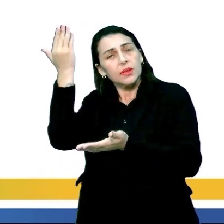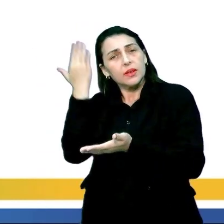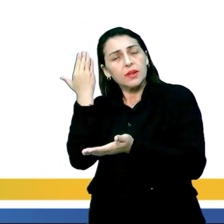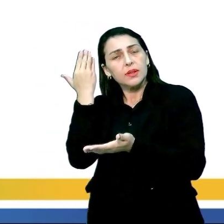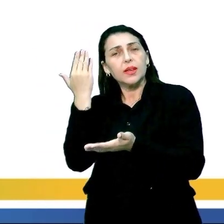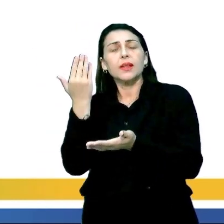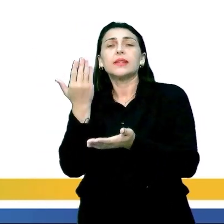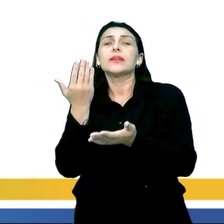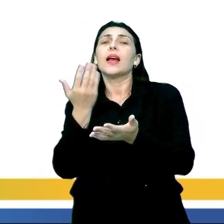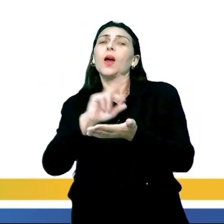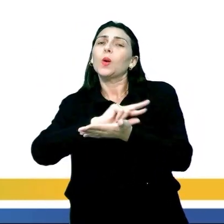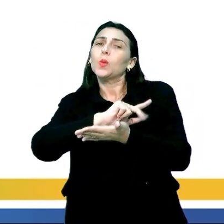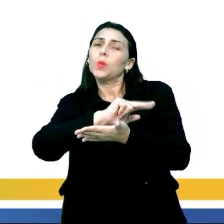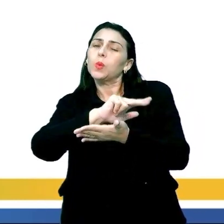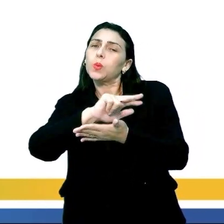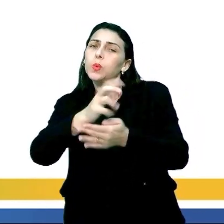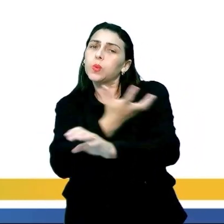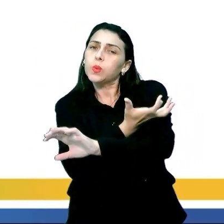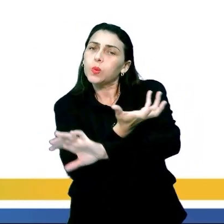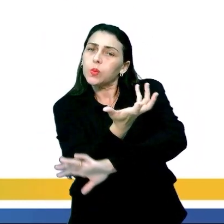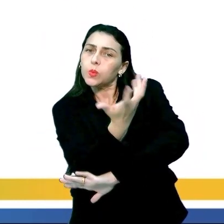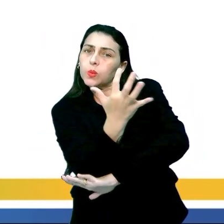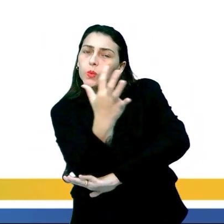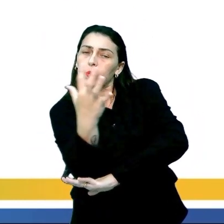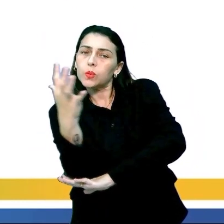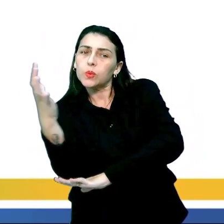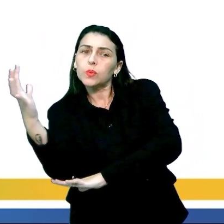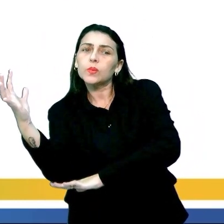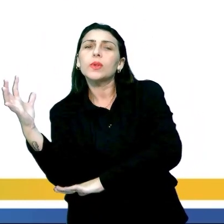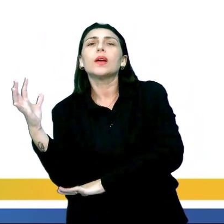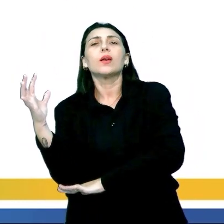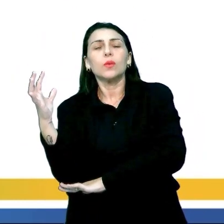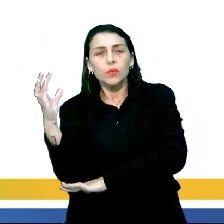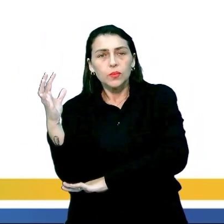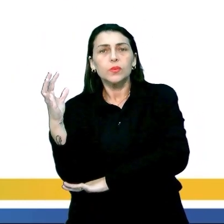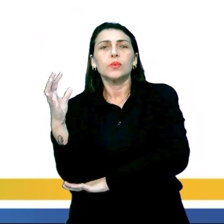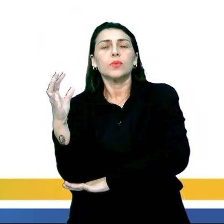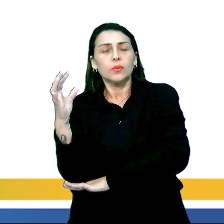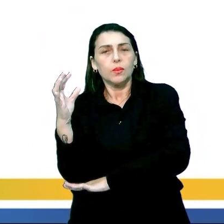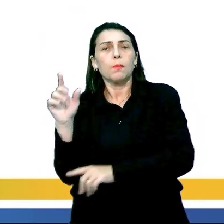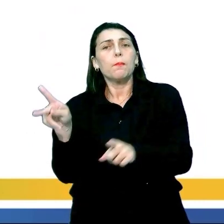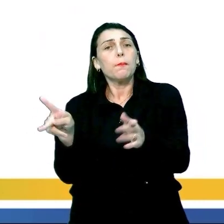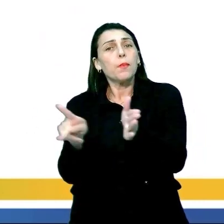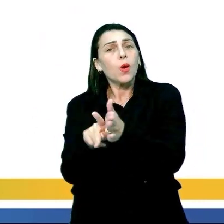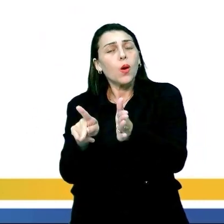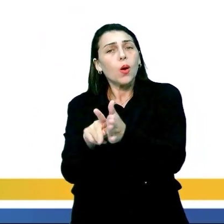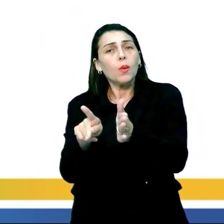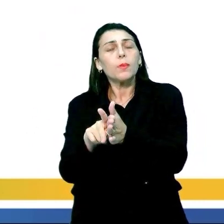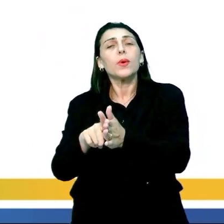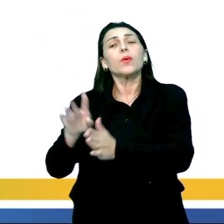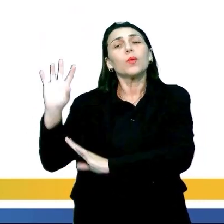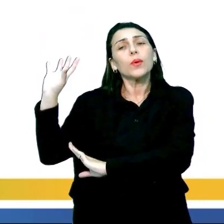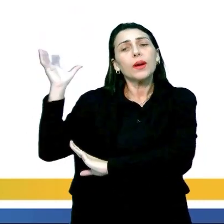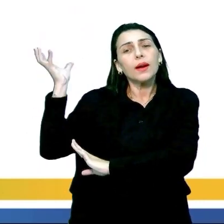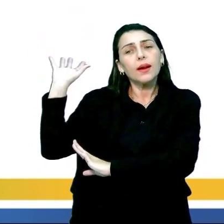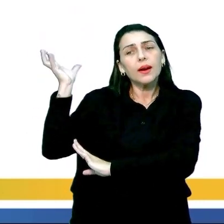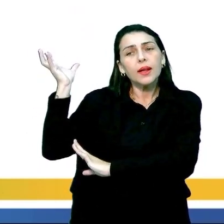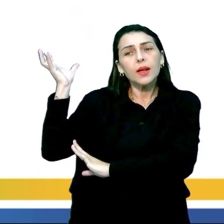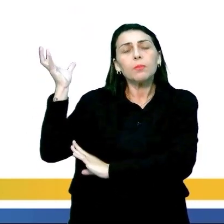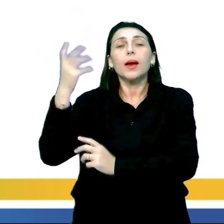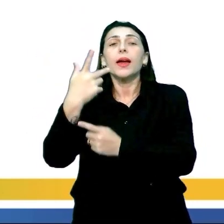passada, as espécies de vegetações, elas são definidas por fatores como